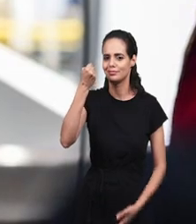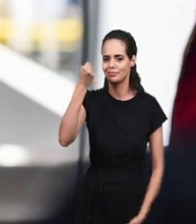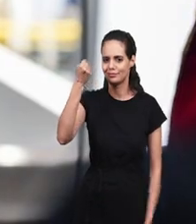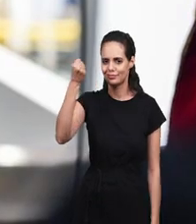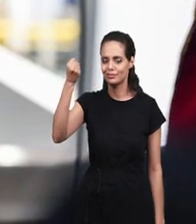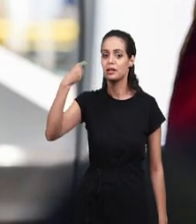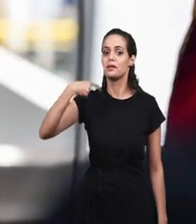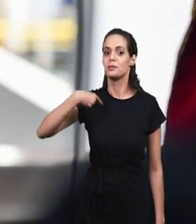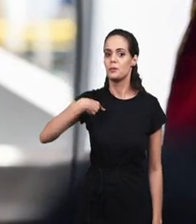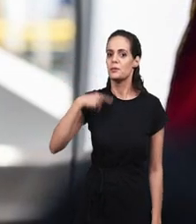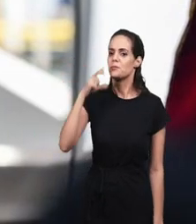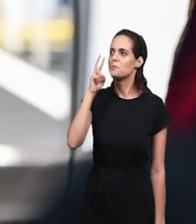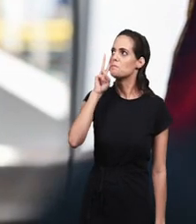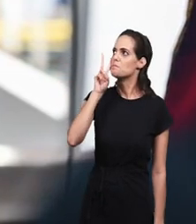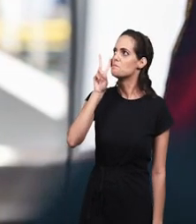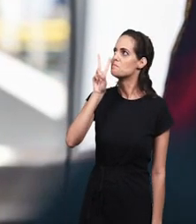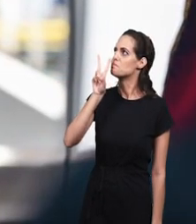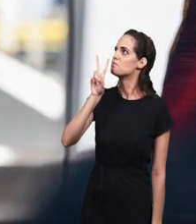subirei,